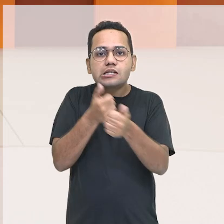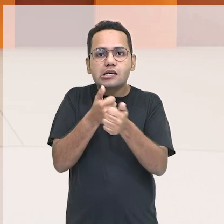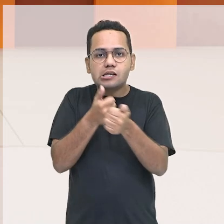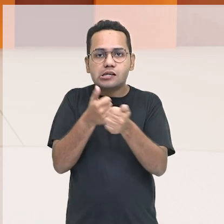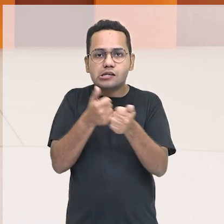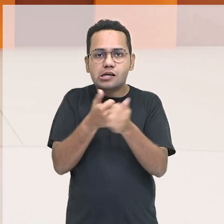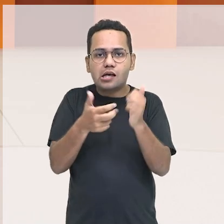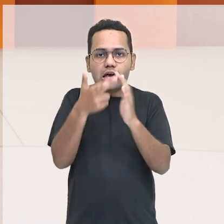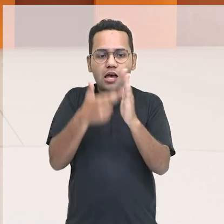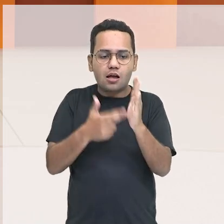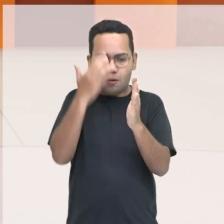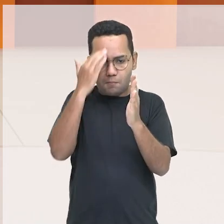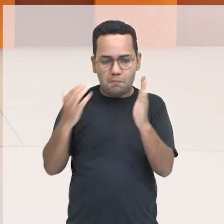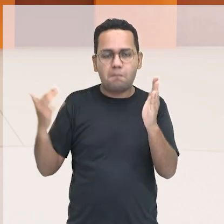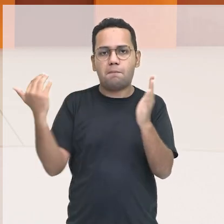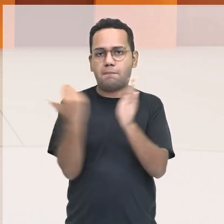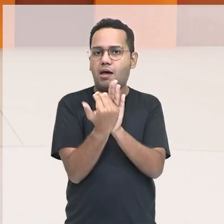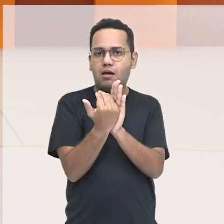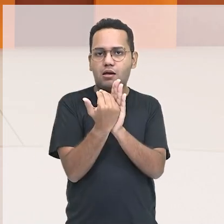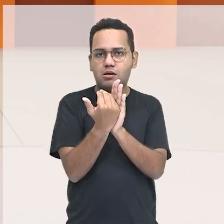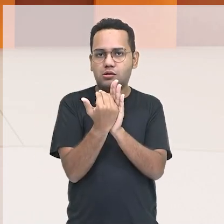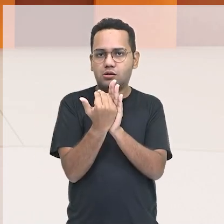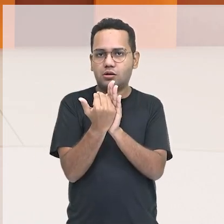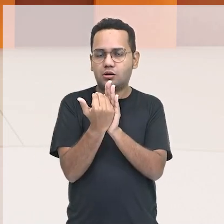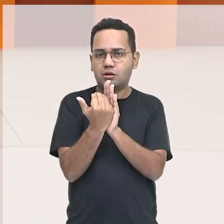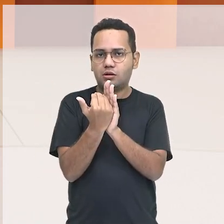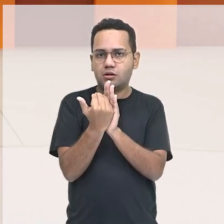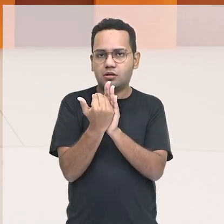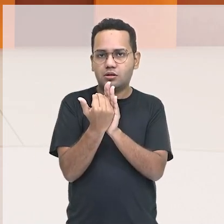aquelas regras, né? Então,